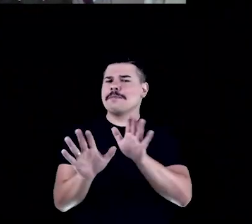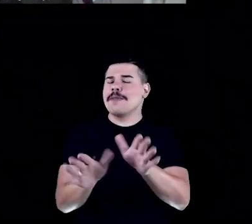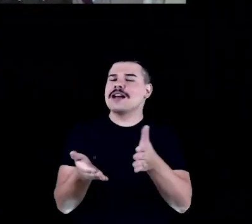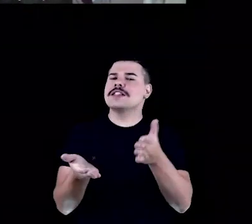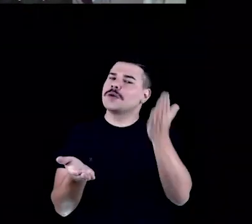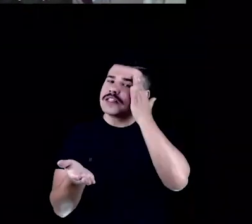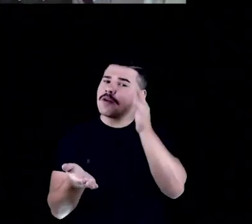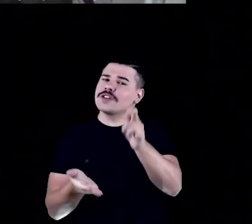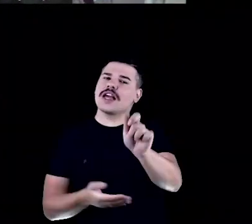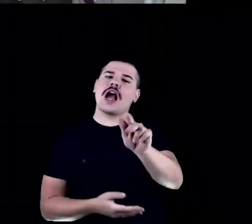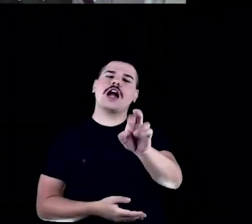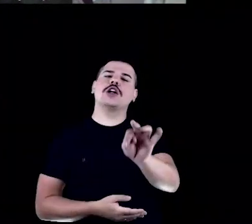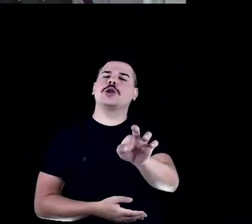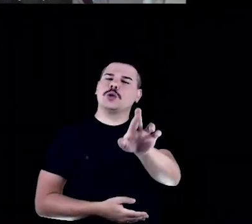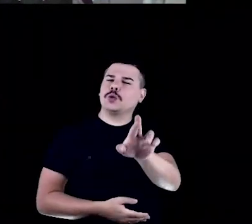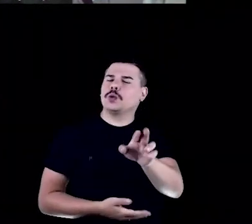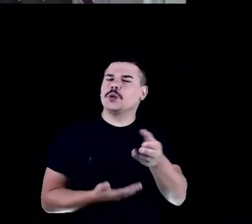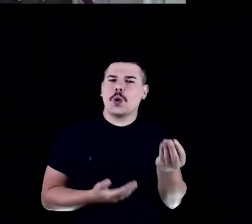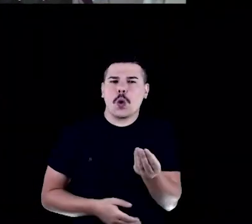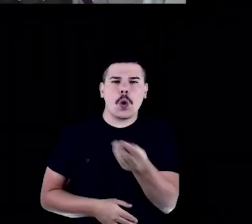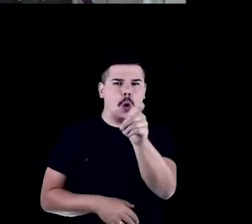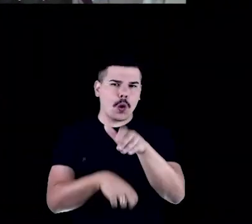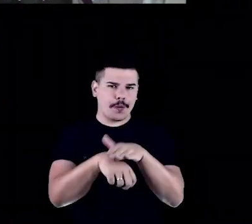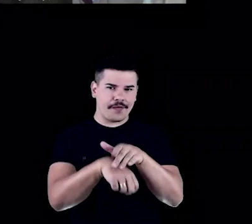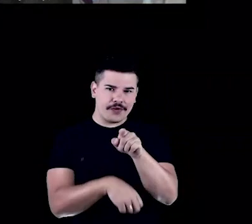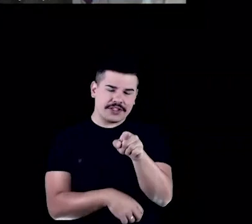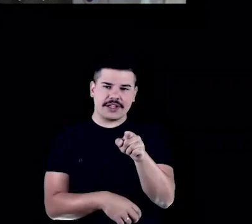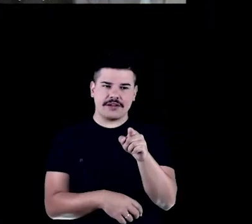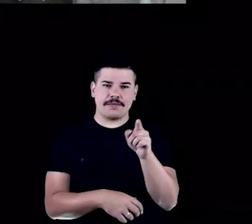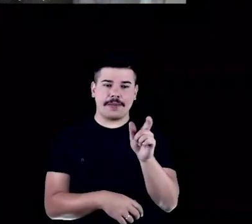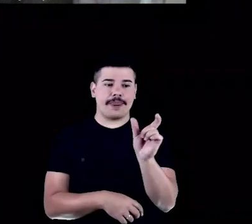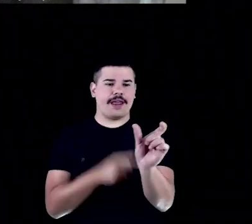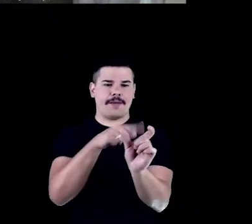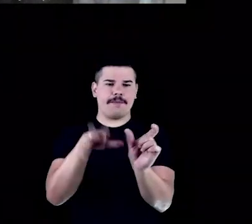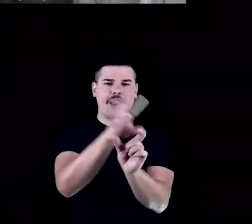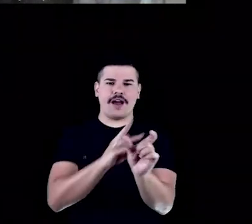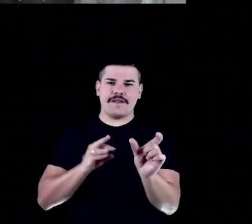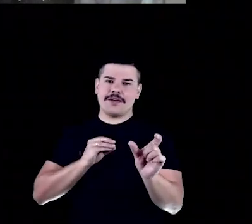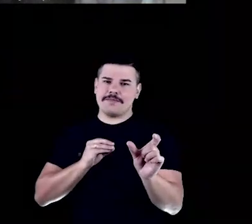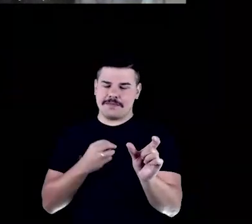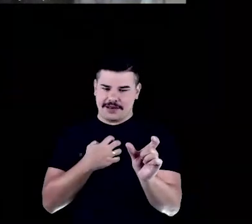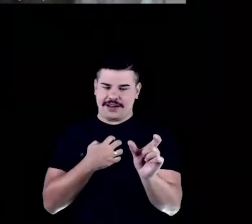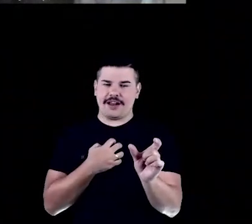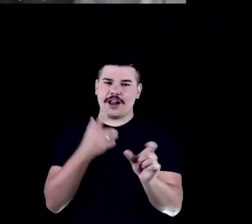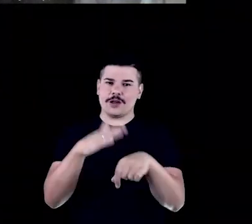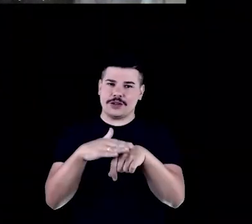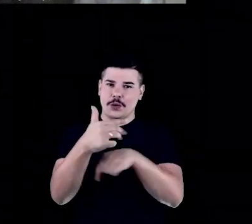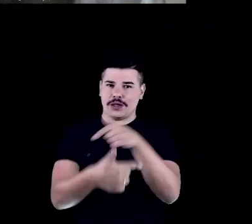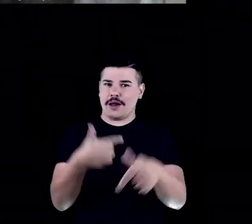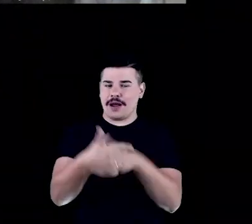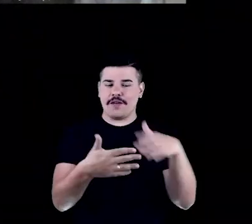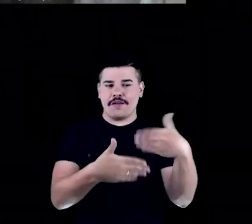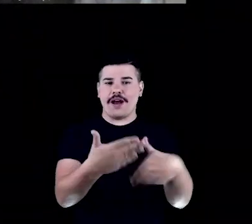Eu queria saber, fala um pouquinho você, Arthur, por favor, dessa questão da materialidade, assim,